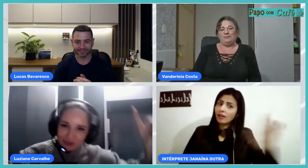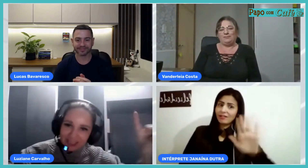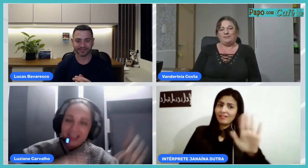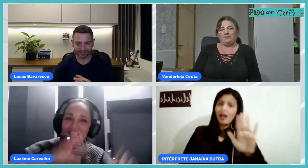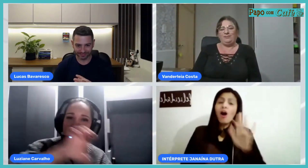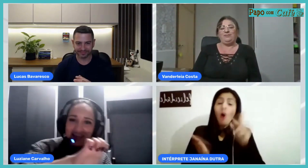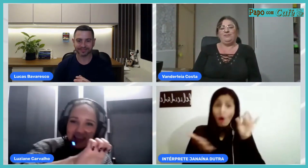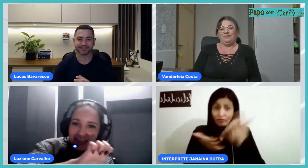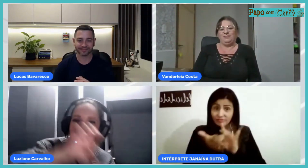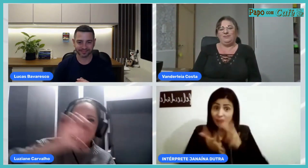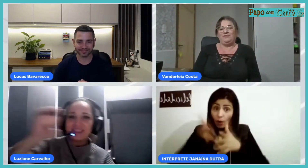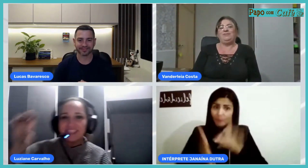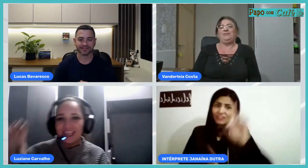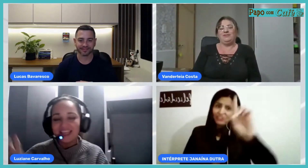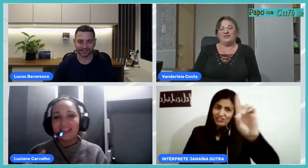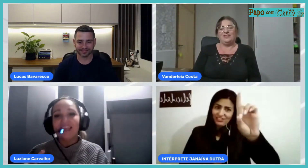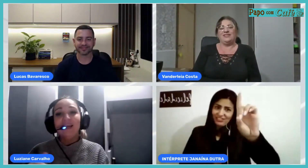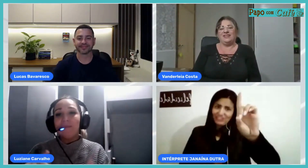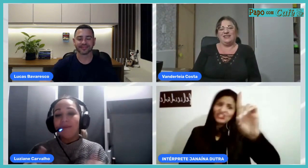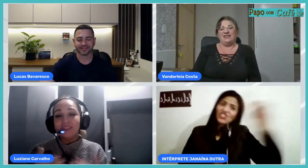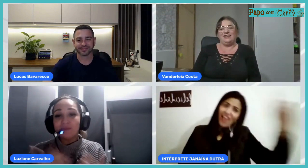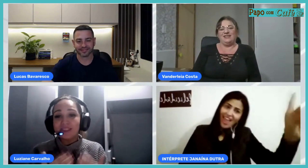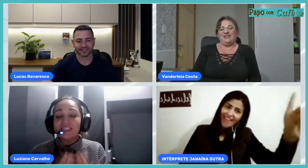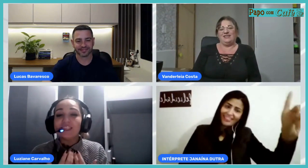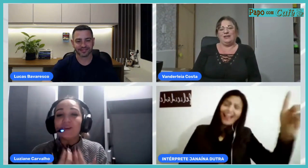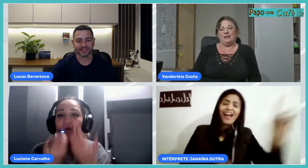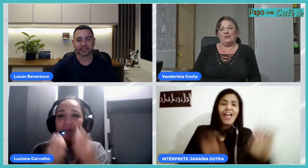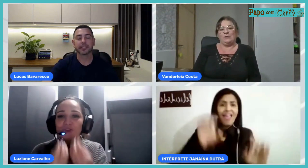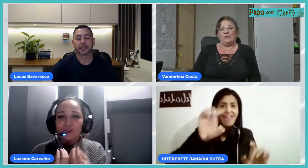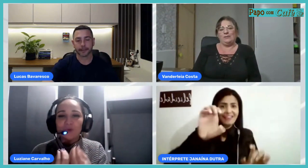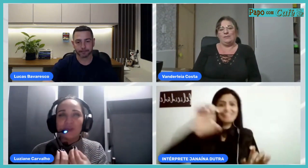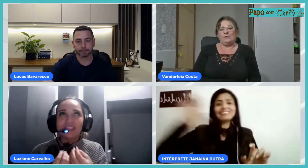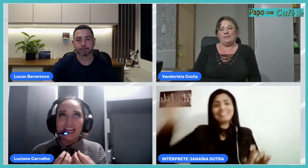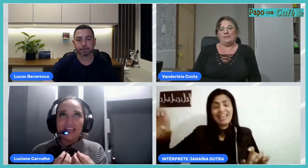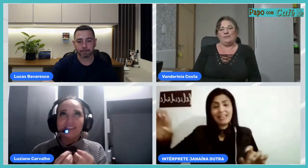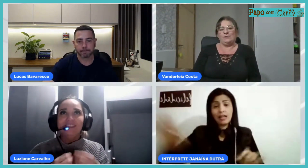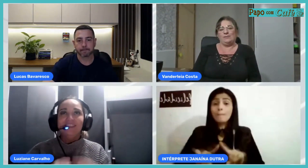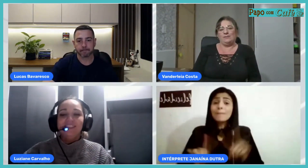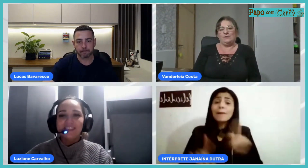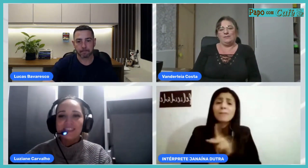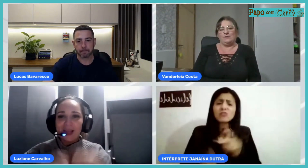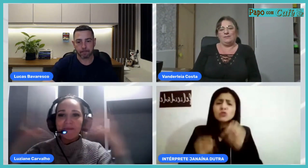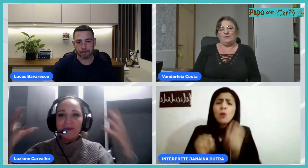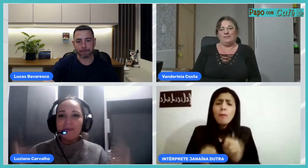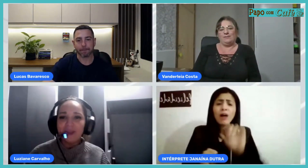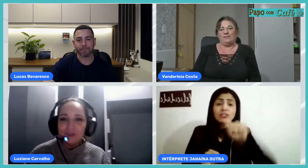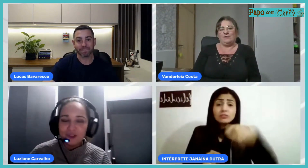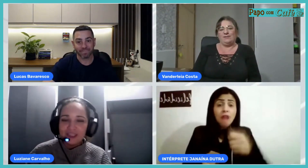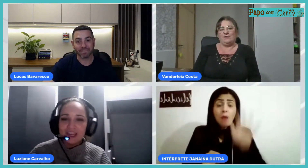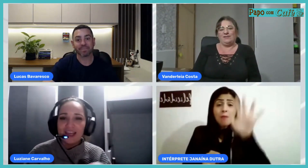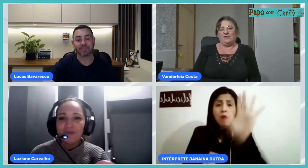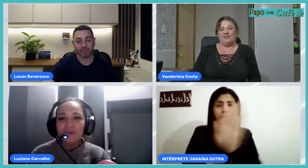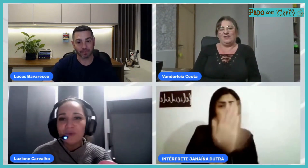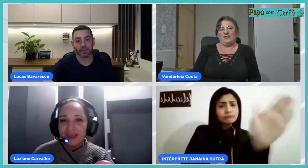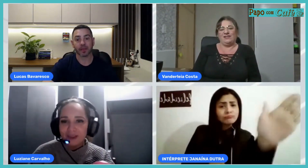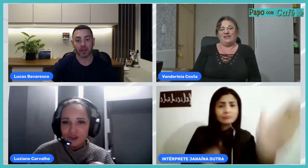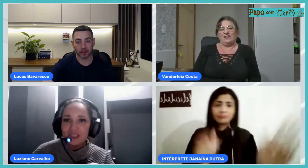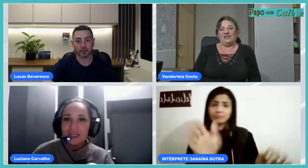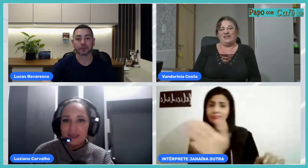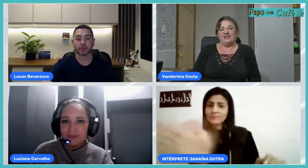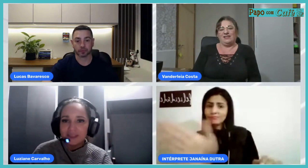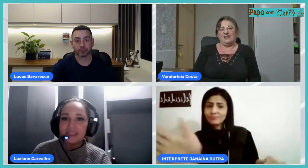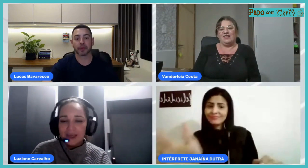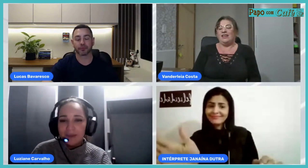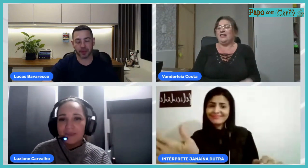D para a direita, E para a esquerda, mas não precisa o instrutor estar extremamente, né,